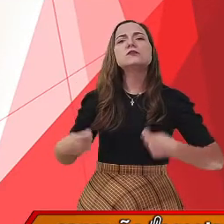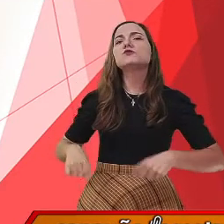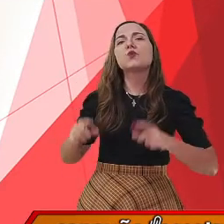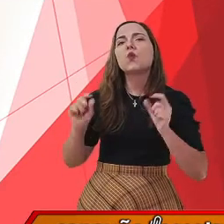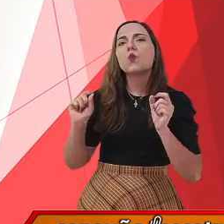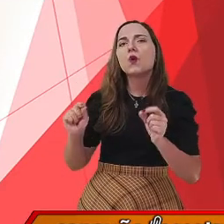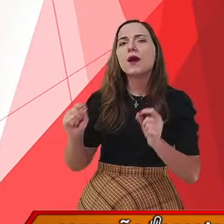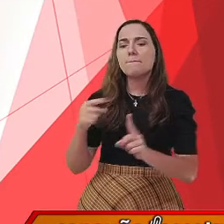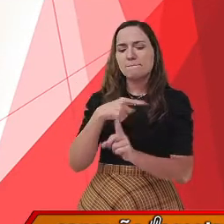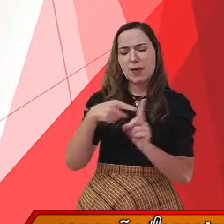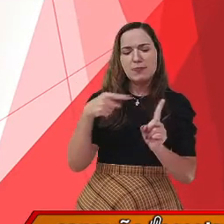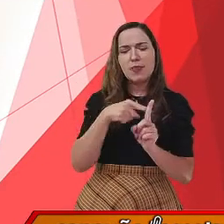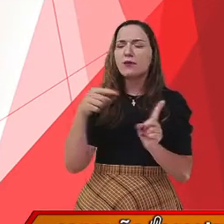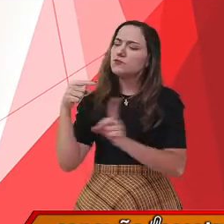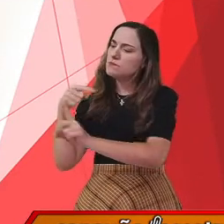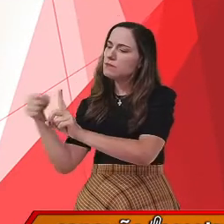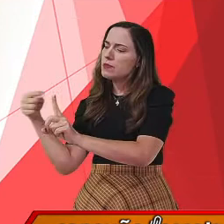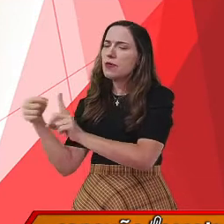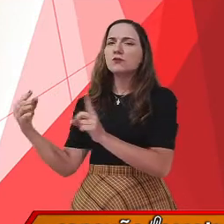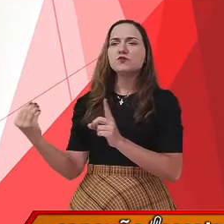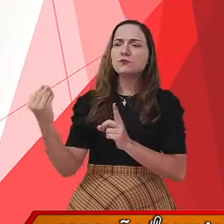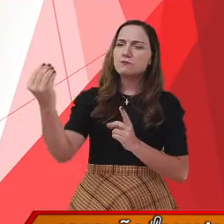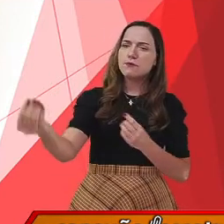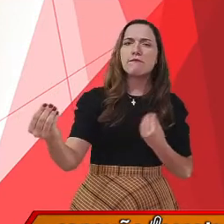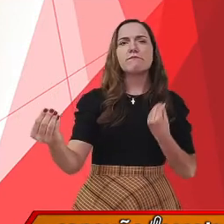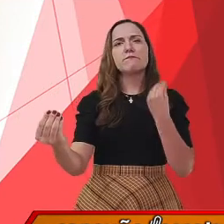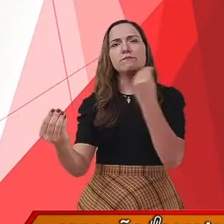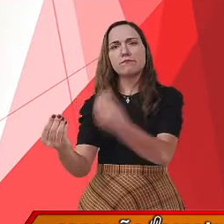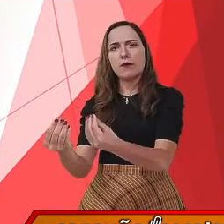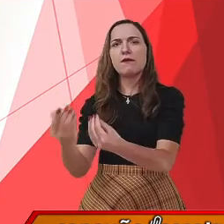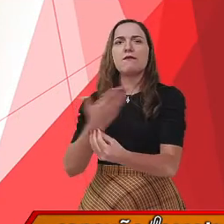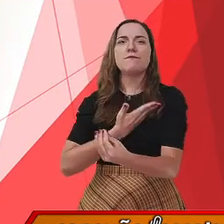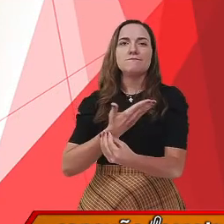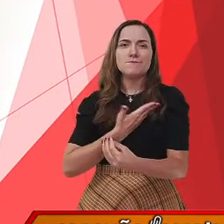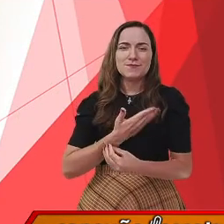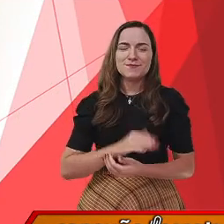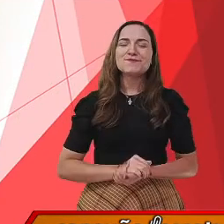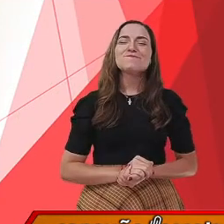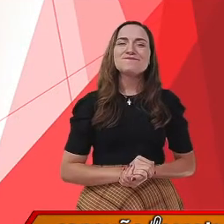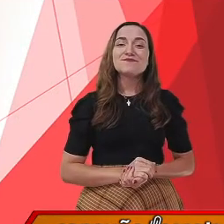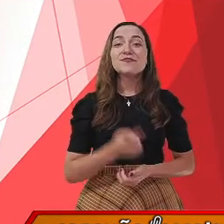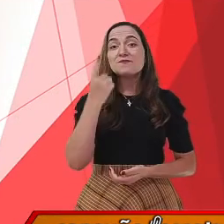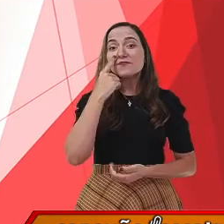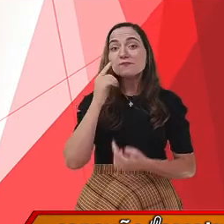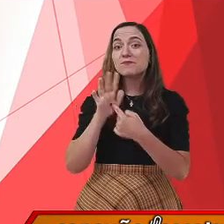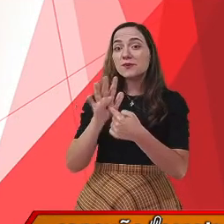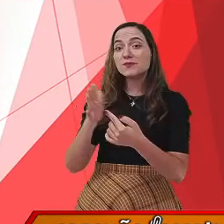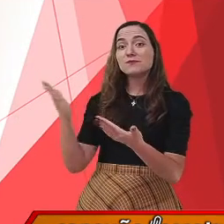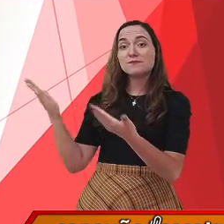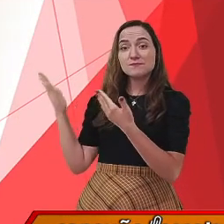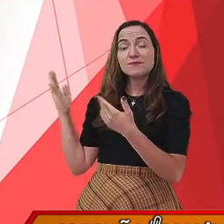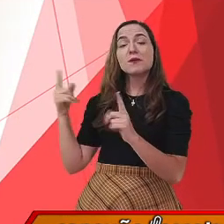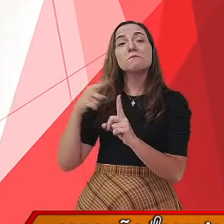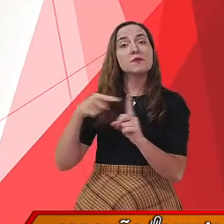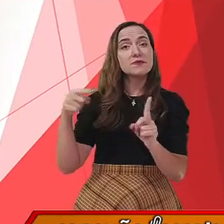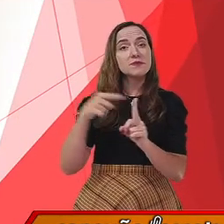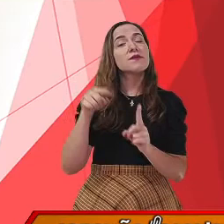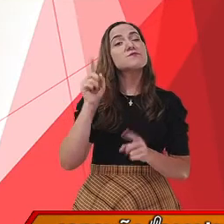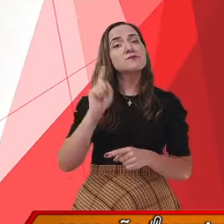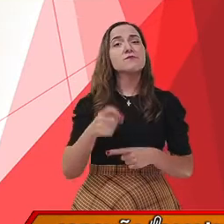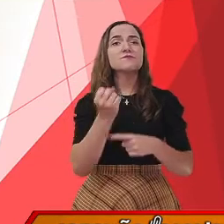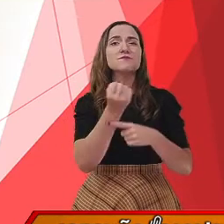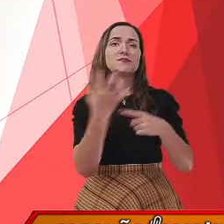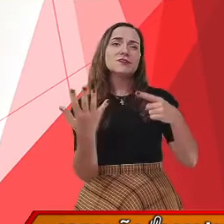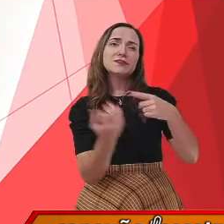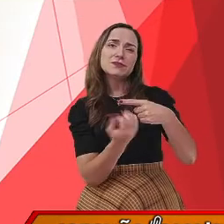um daria metade do chocolate para a amiga. Essa parte que representa a metade é uma fração,